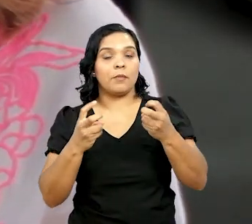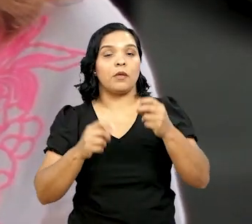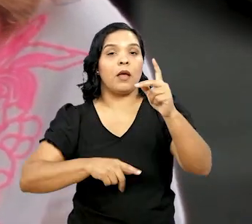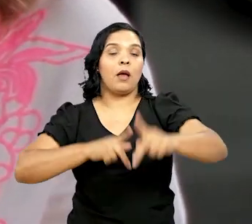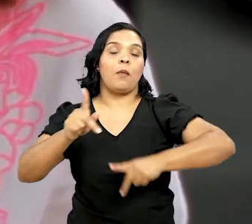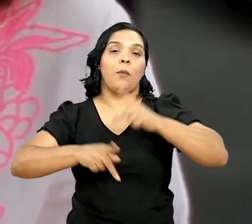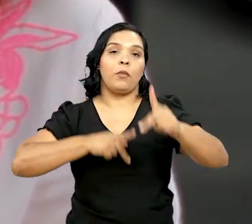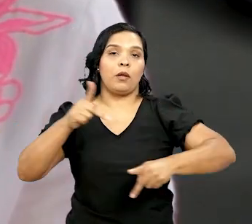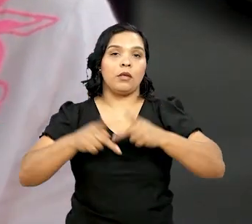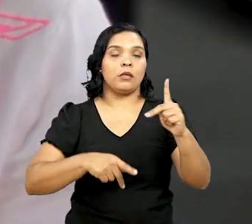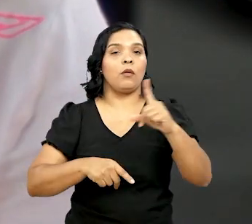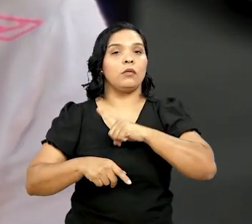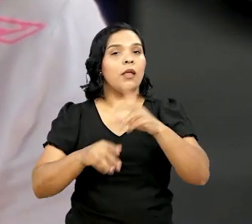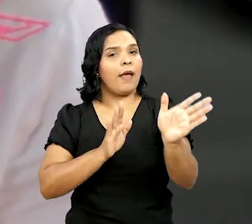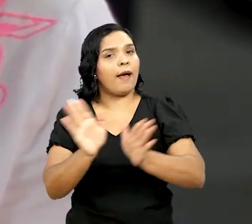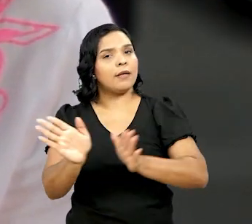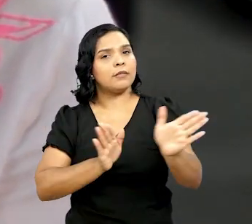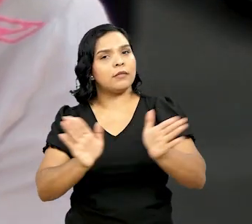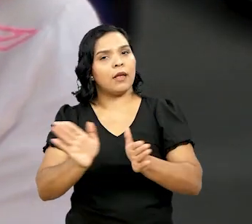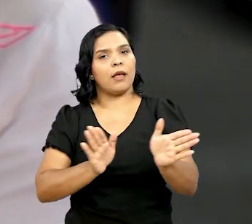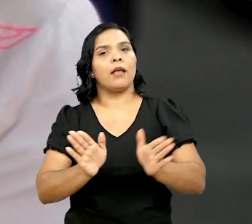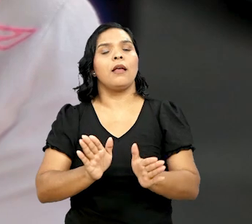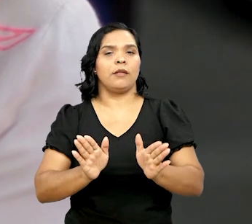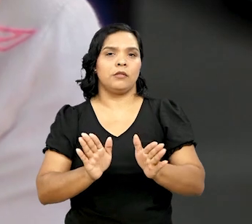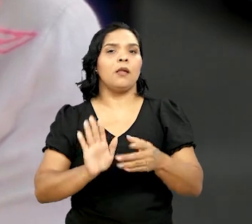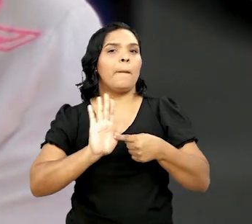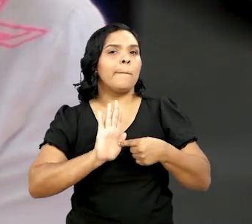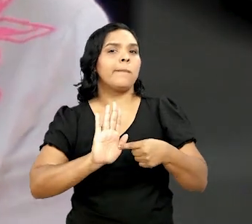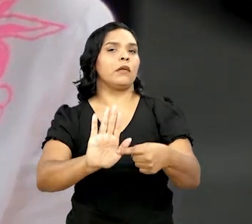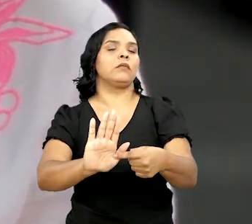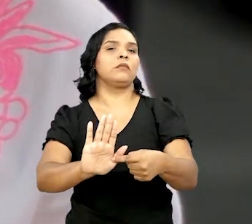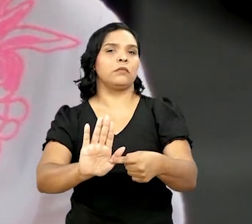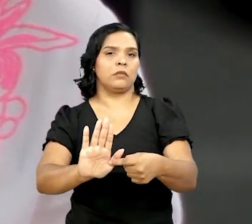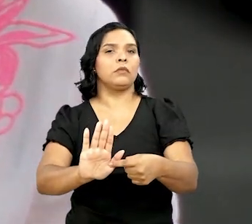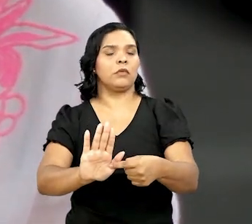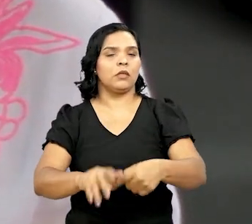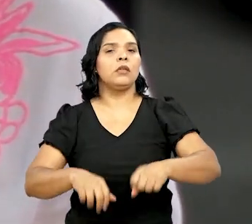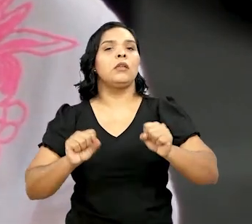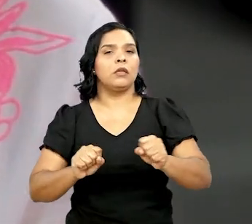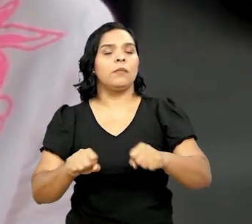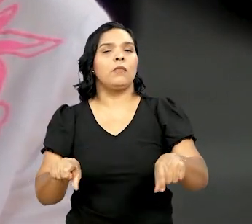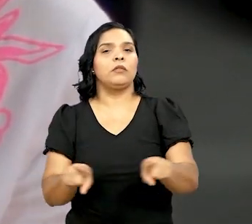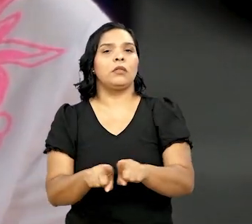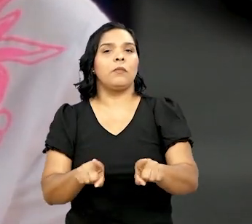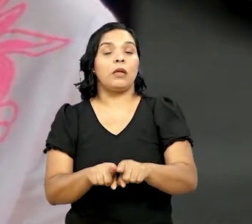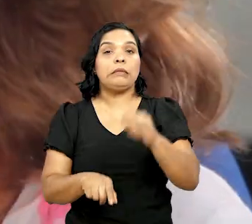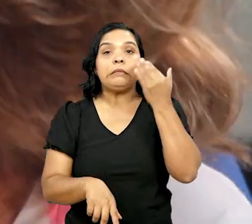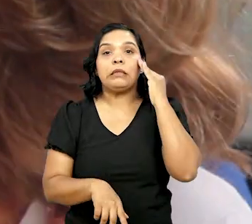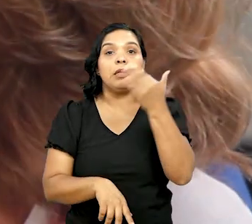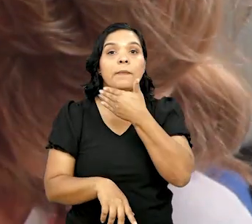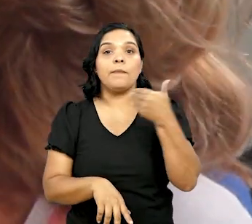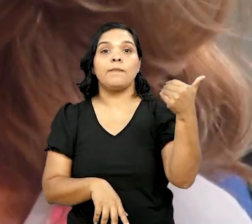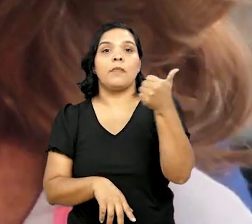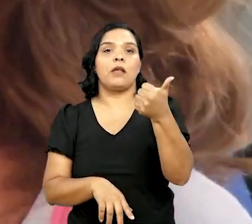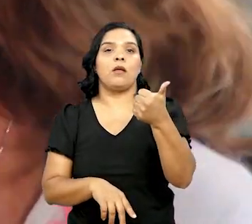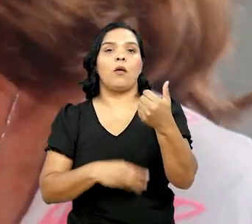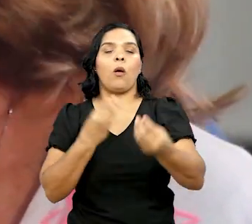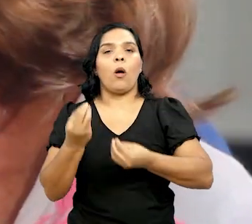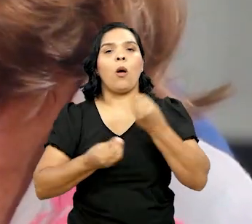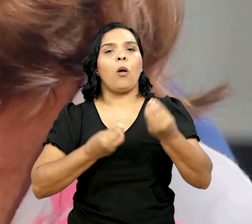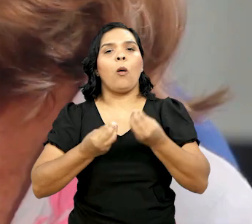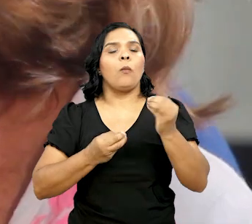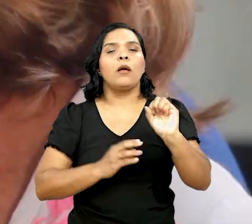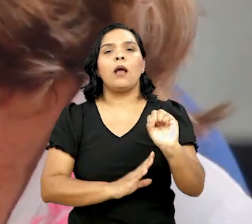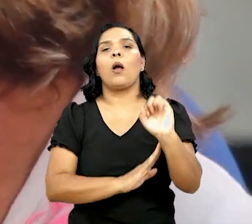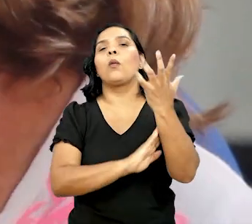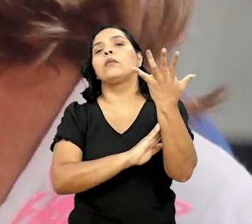para a população ter acesso a esses indicadores. E ela pode entender melhor o que